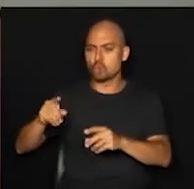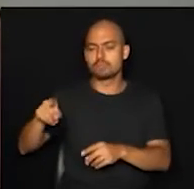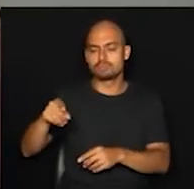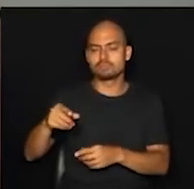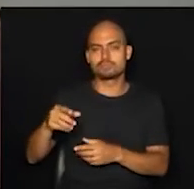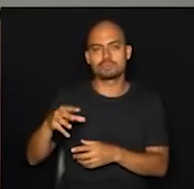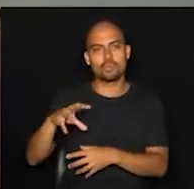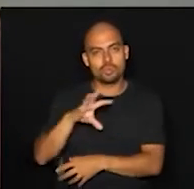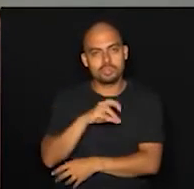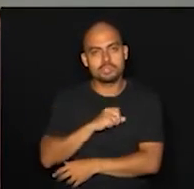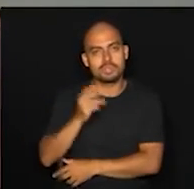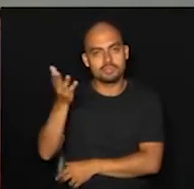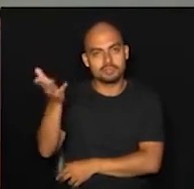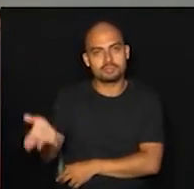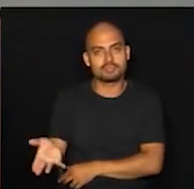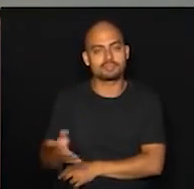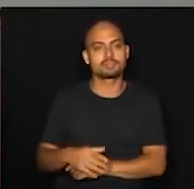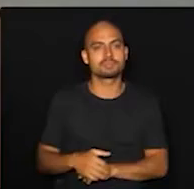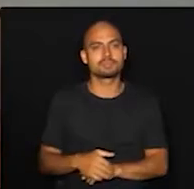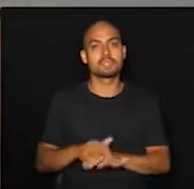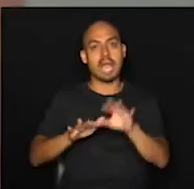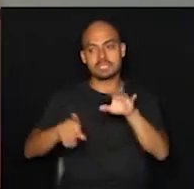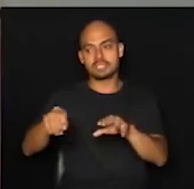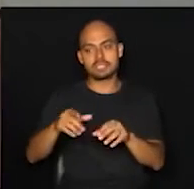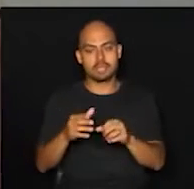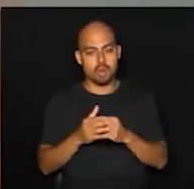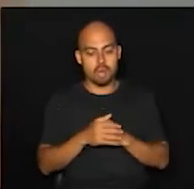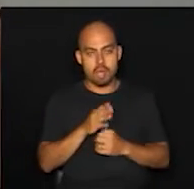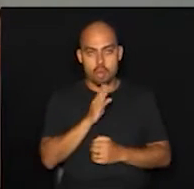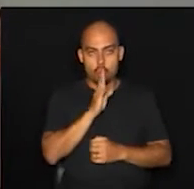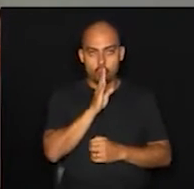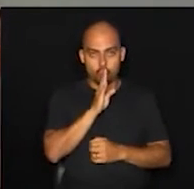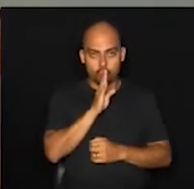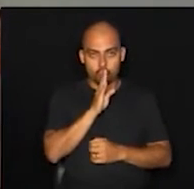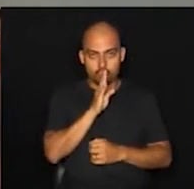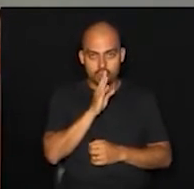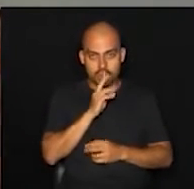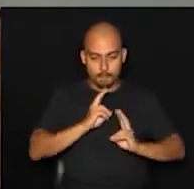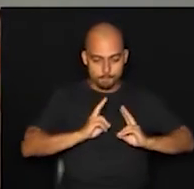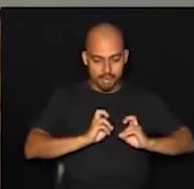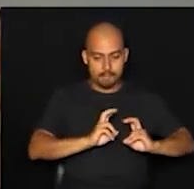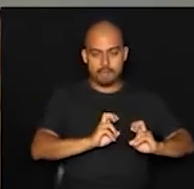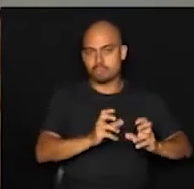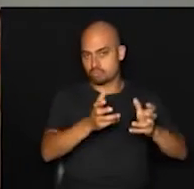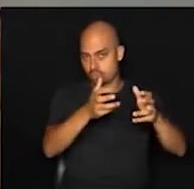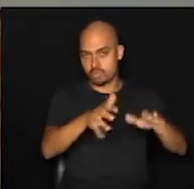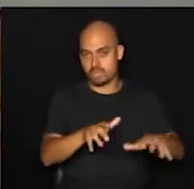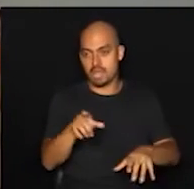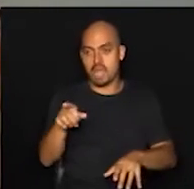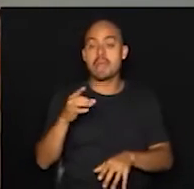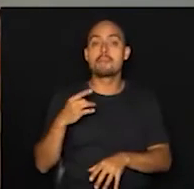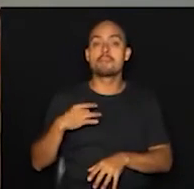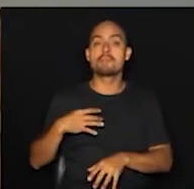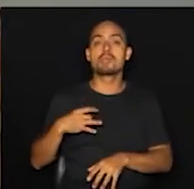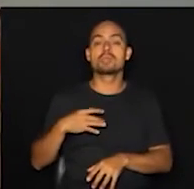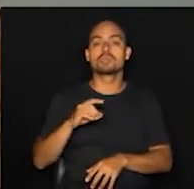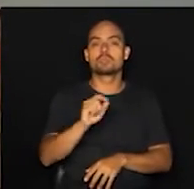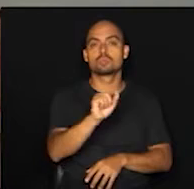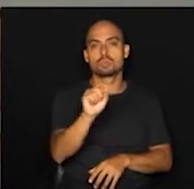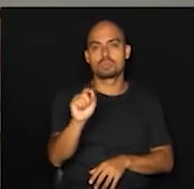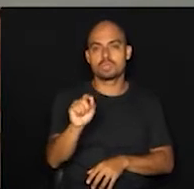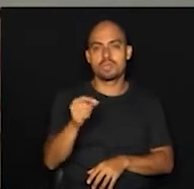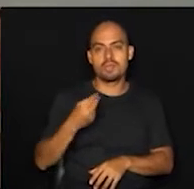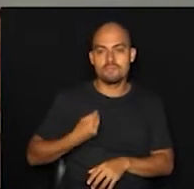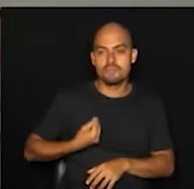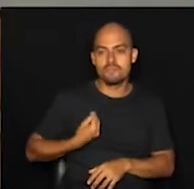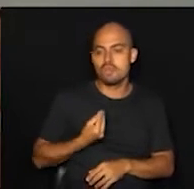muito introspectiva, às vezes, né? Não queria ser tão assim explorada. Ela tinha medo de como seria viver